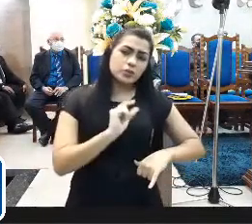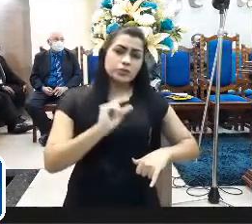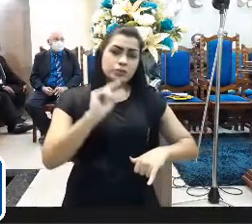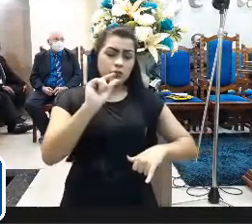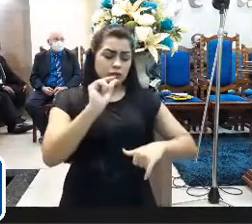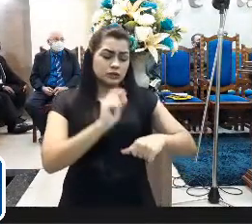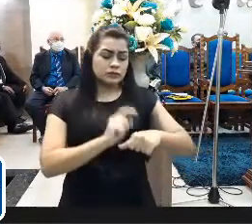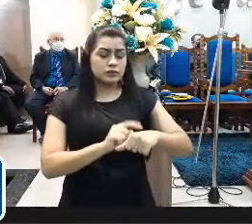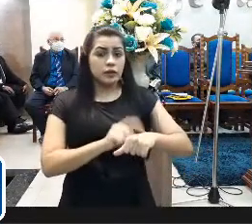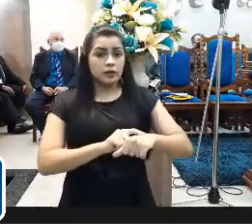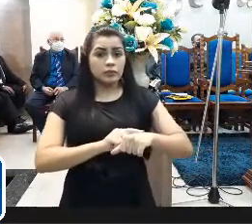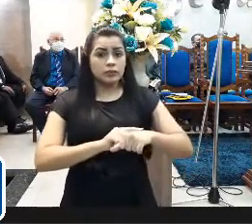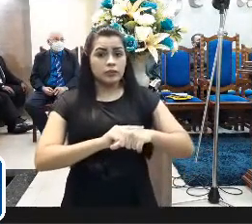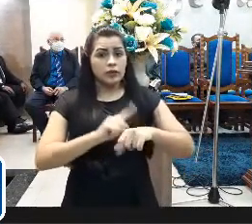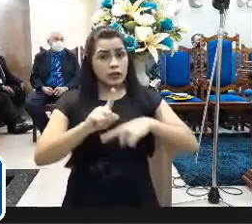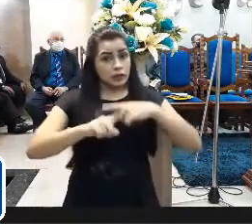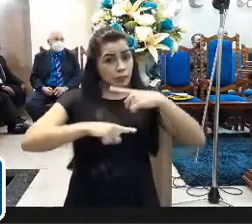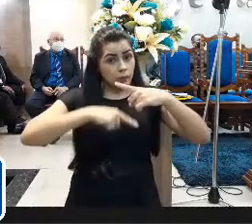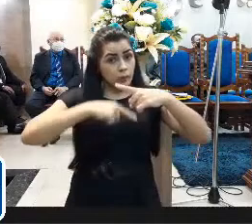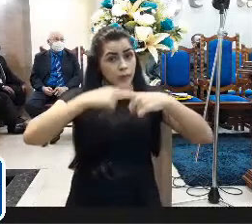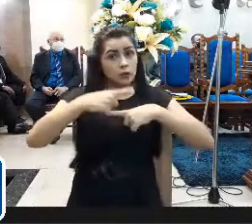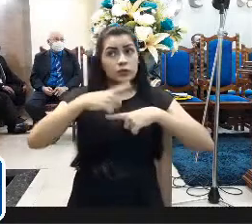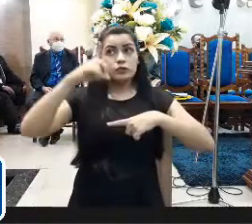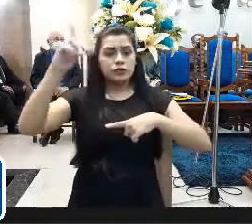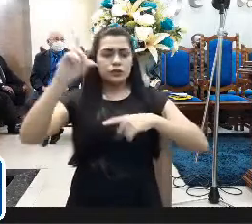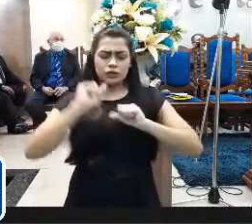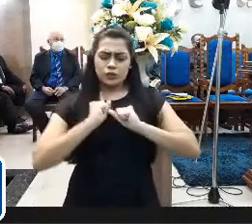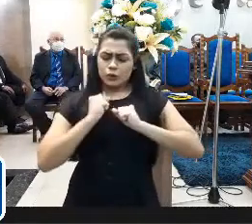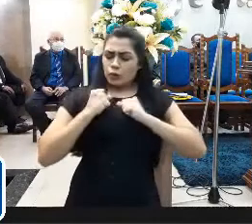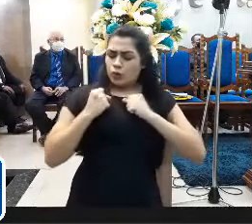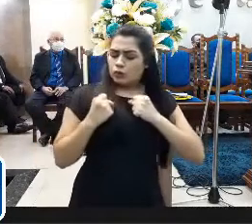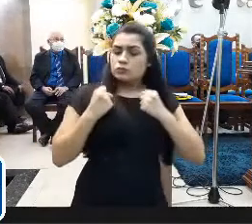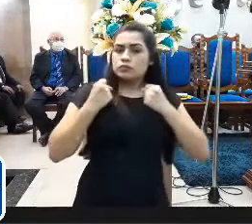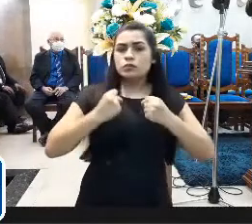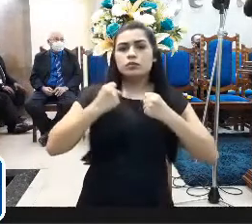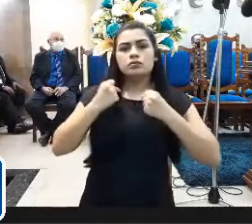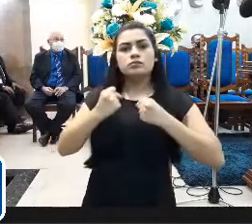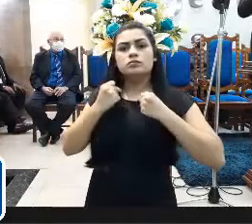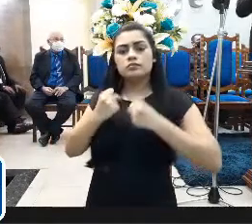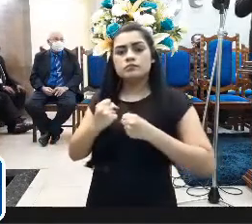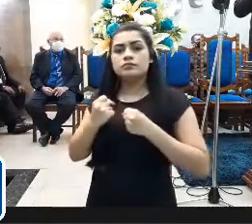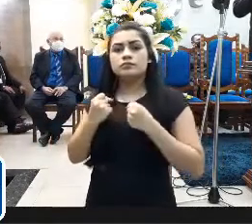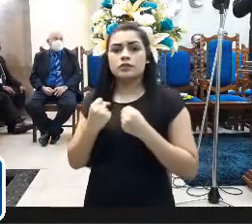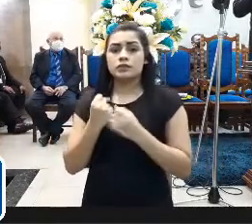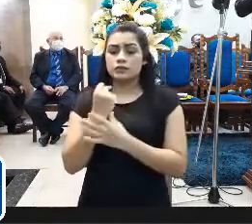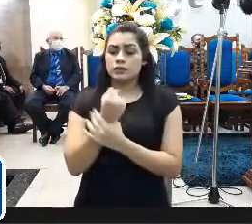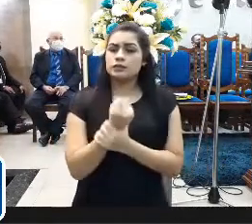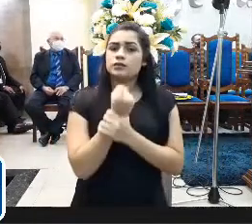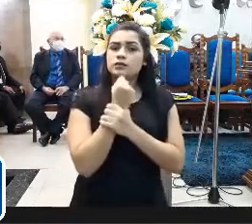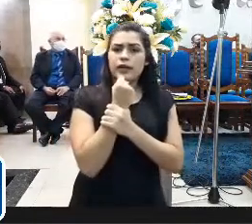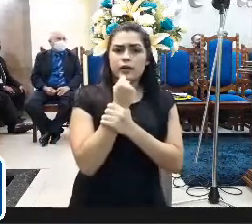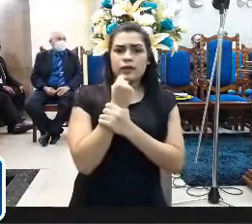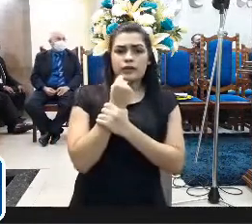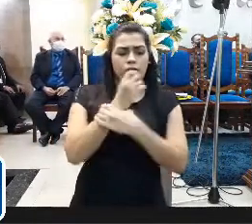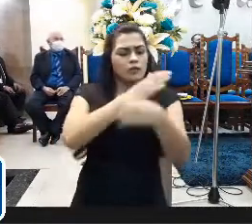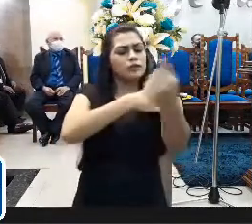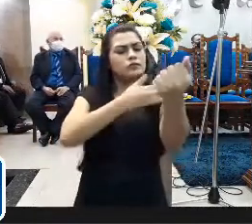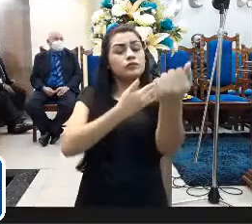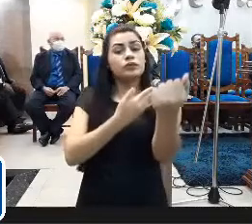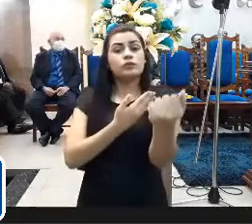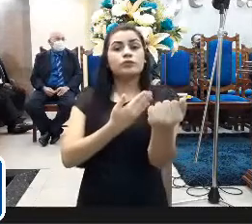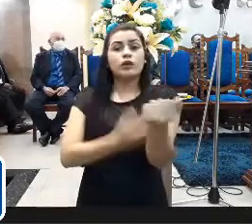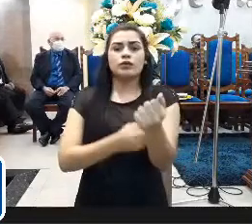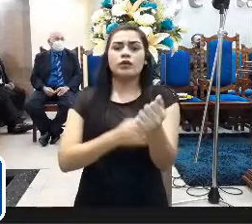te fortalecerá, Ele te fortificará. Irmão, isso é lindo demais. Olha o que é que o apóstolo está dizendo.